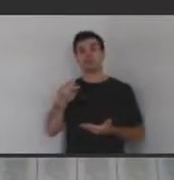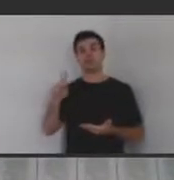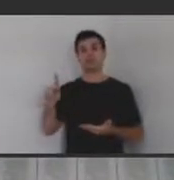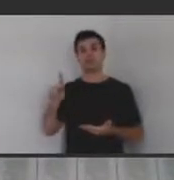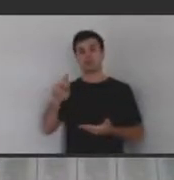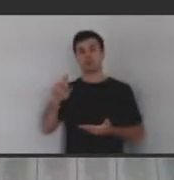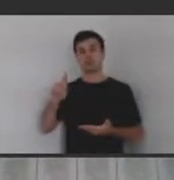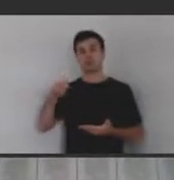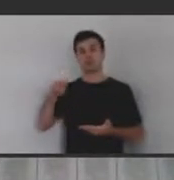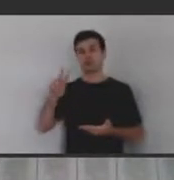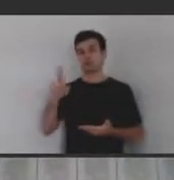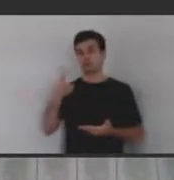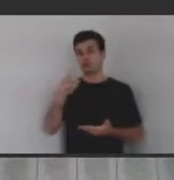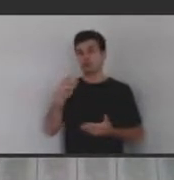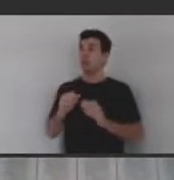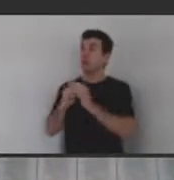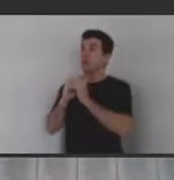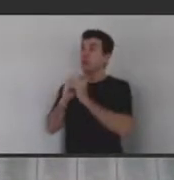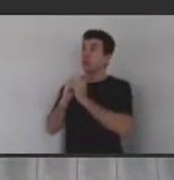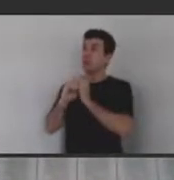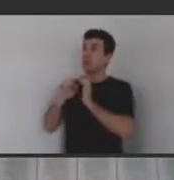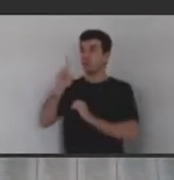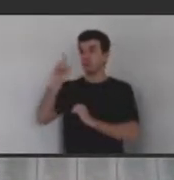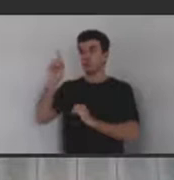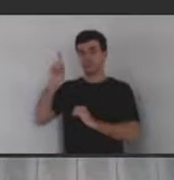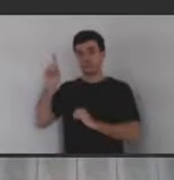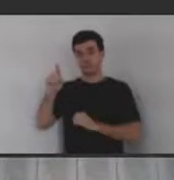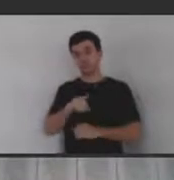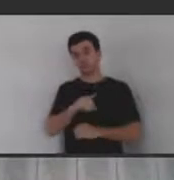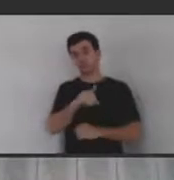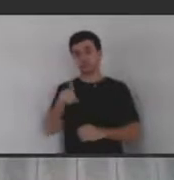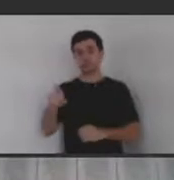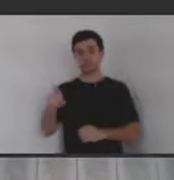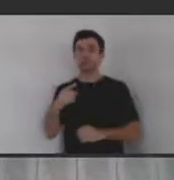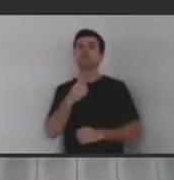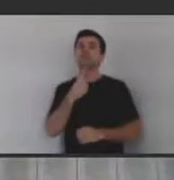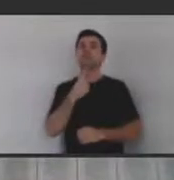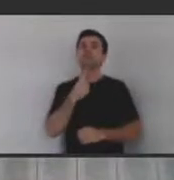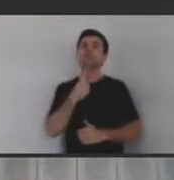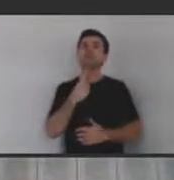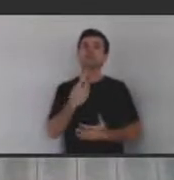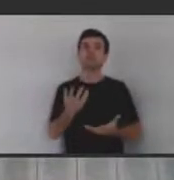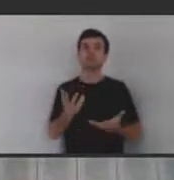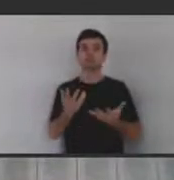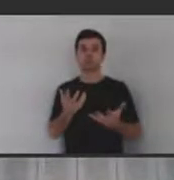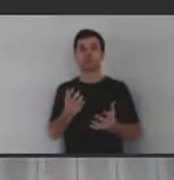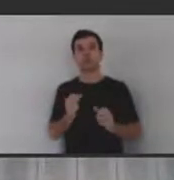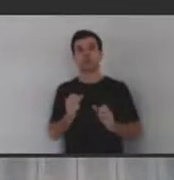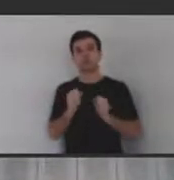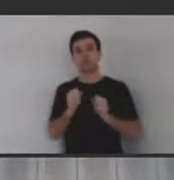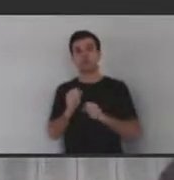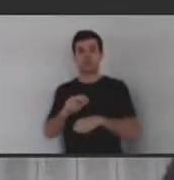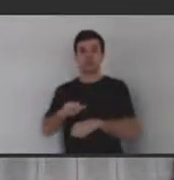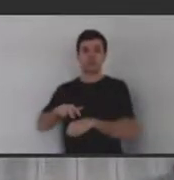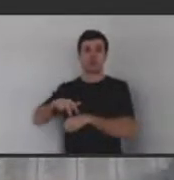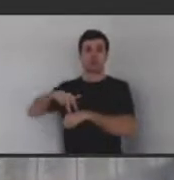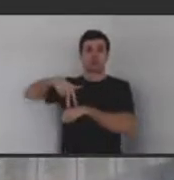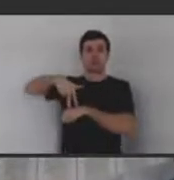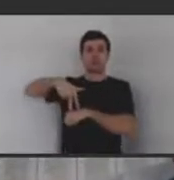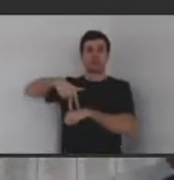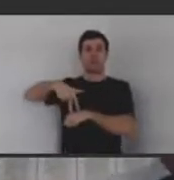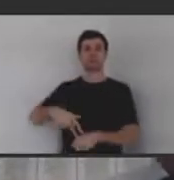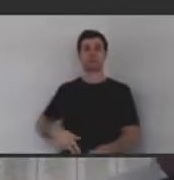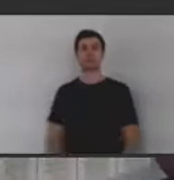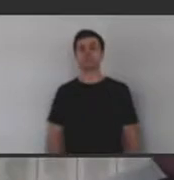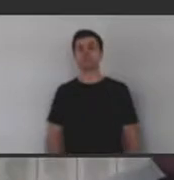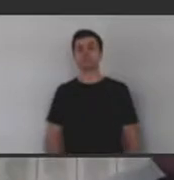faça a invocação a Deus. Aqueles que puderem, quiserem, se sentirem à vontade, por gentileza, fique em pé.